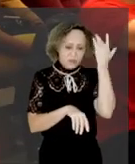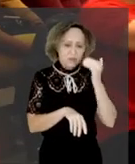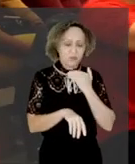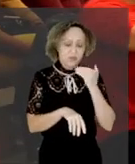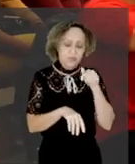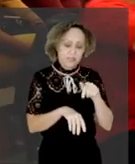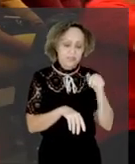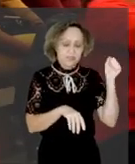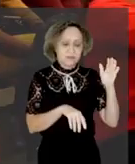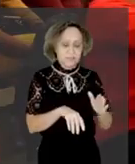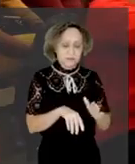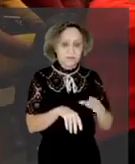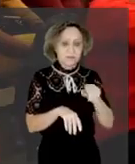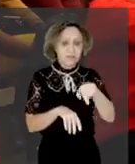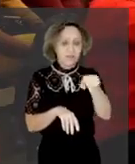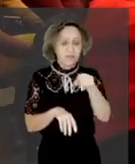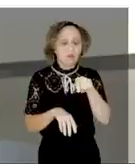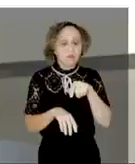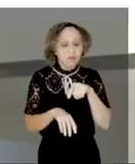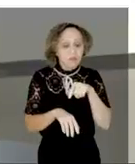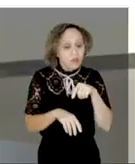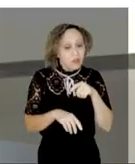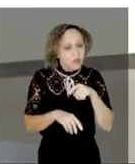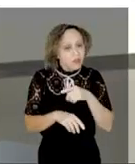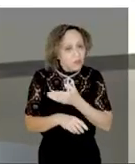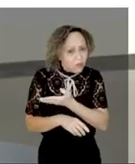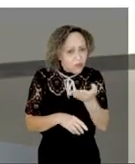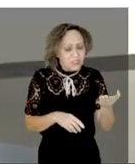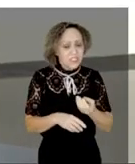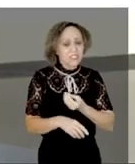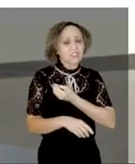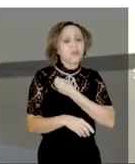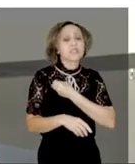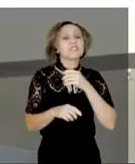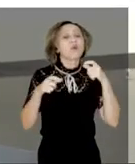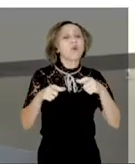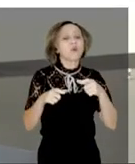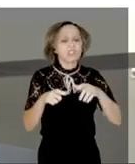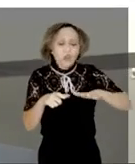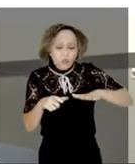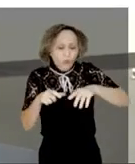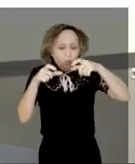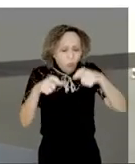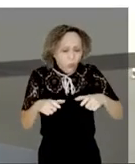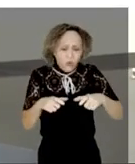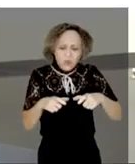história de luta construída e que vai construir muita